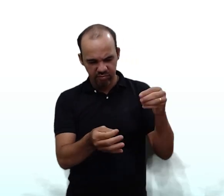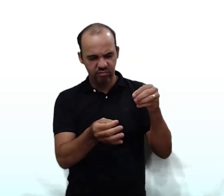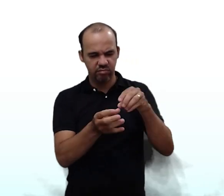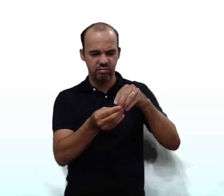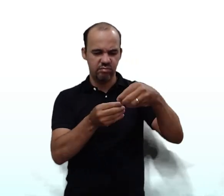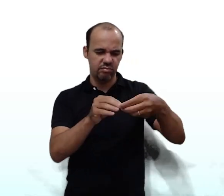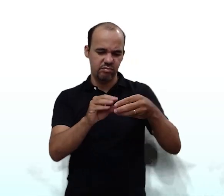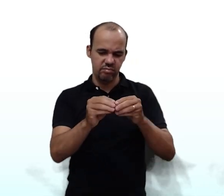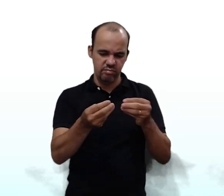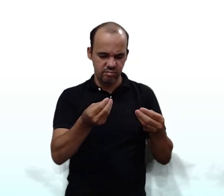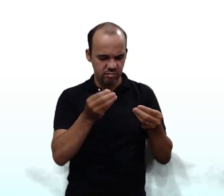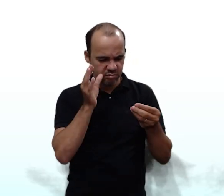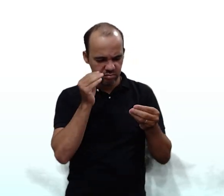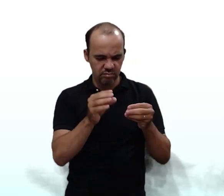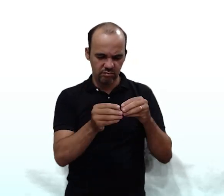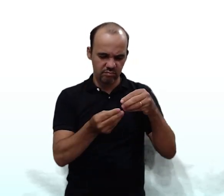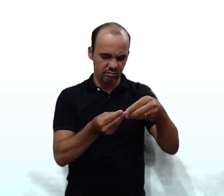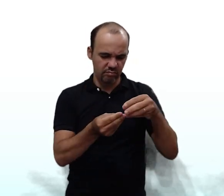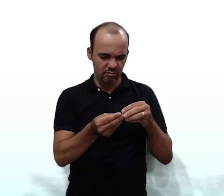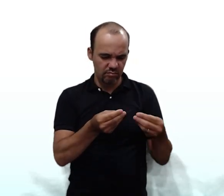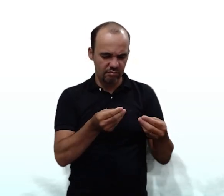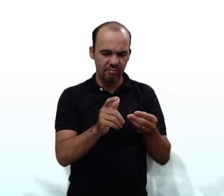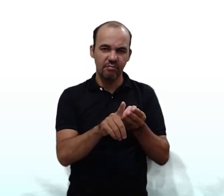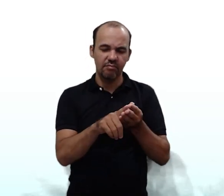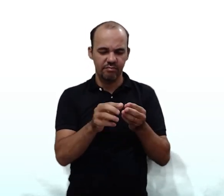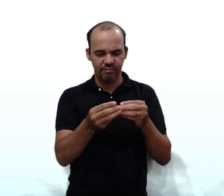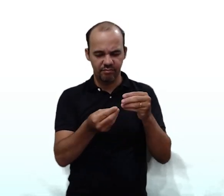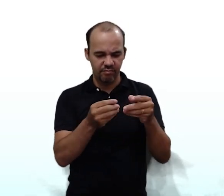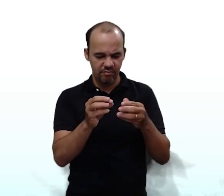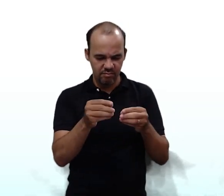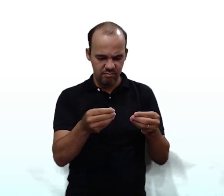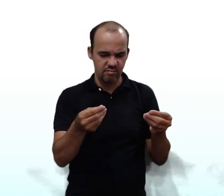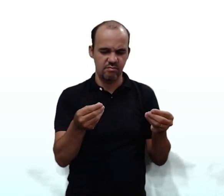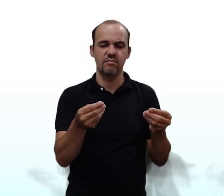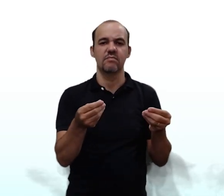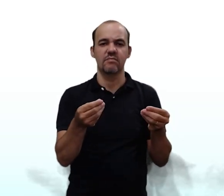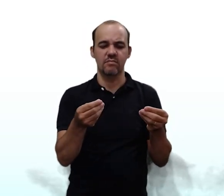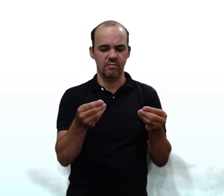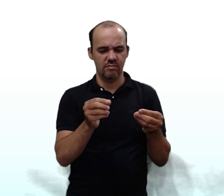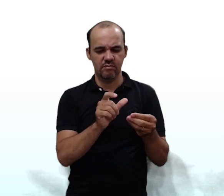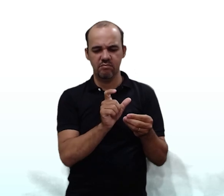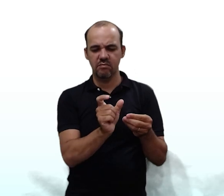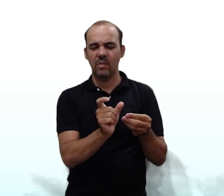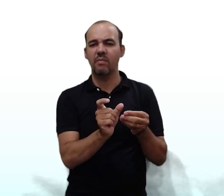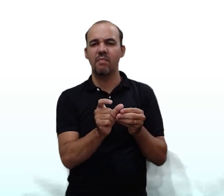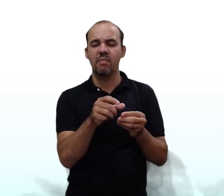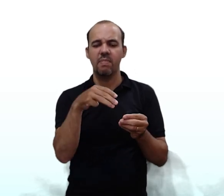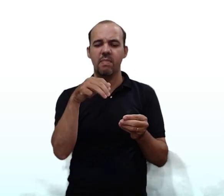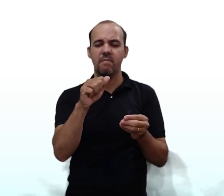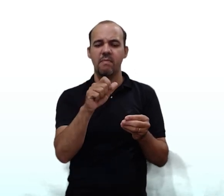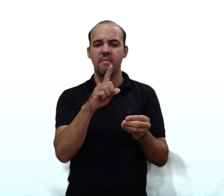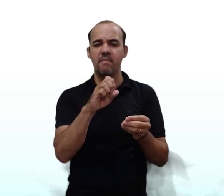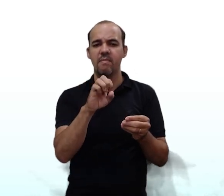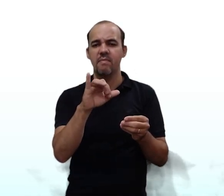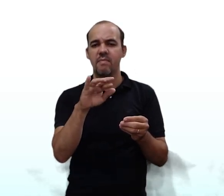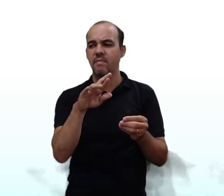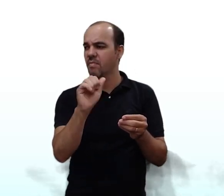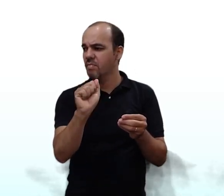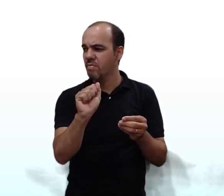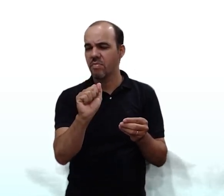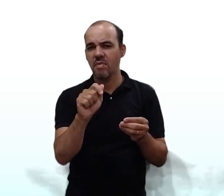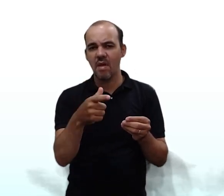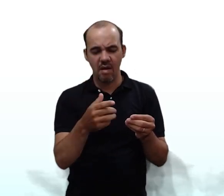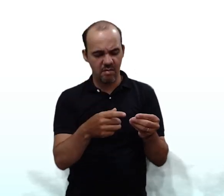para ver o que é que tem naquele papel, né? E quando a gente abre, a gente se depara com essa palavra, madeira. Naquele